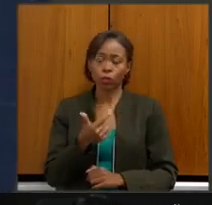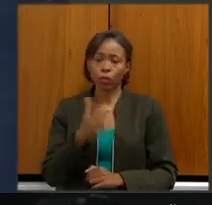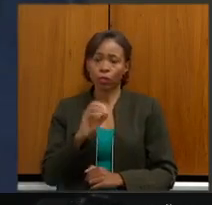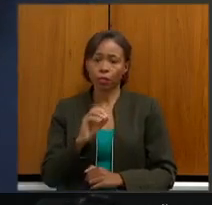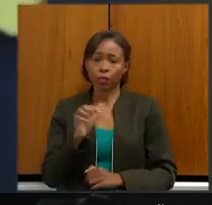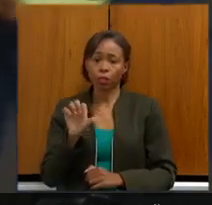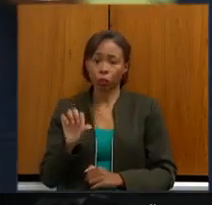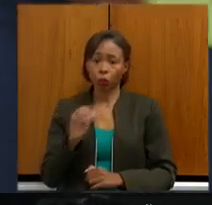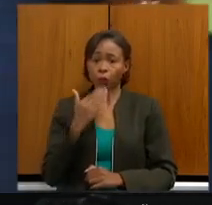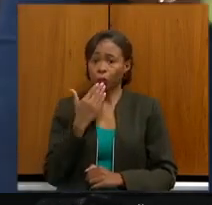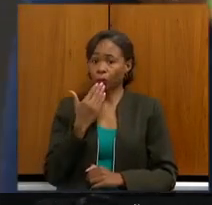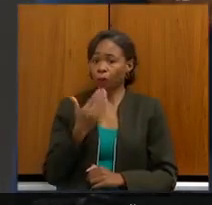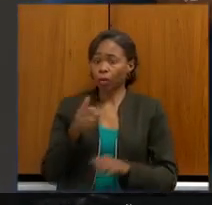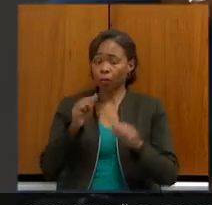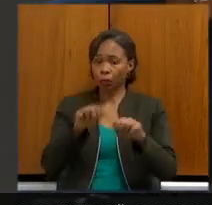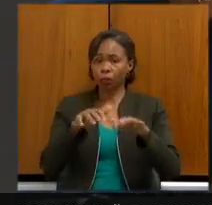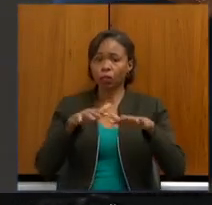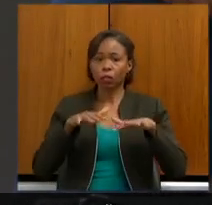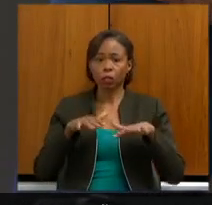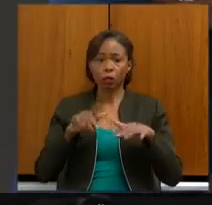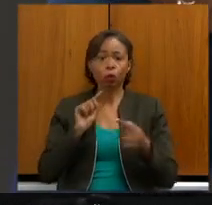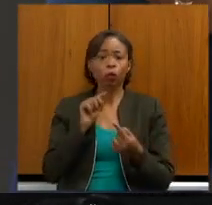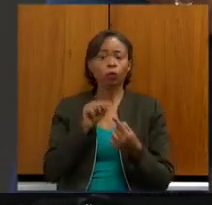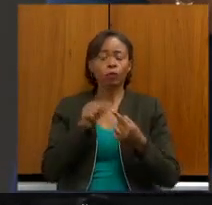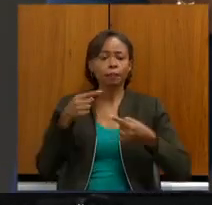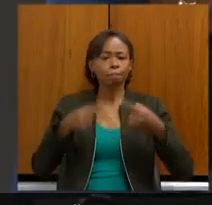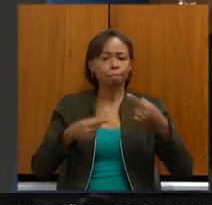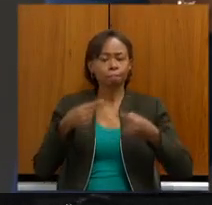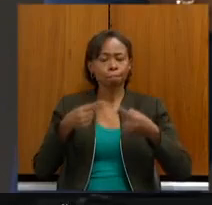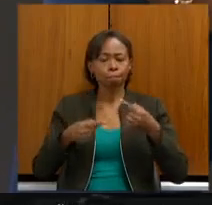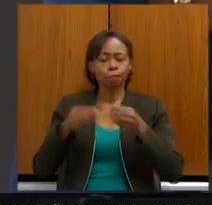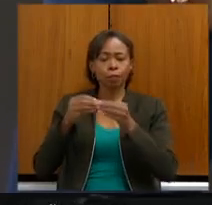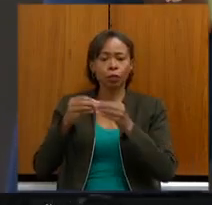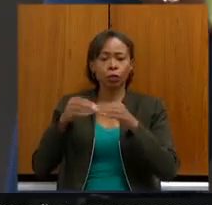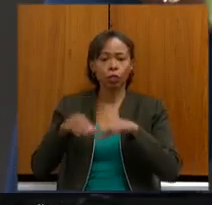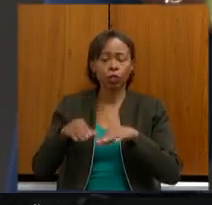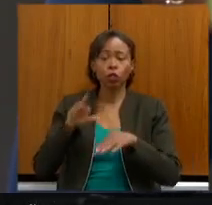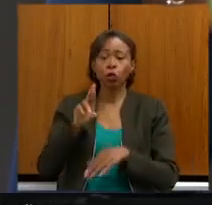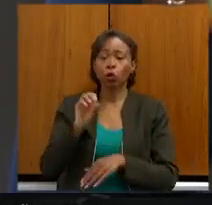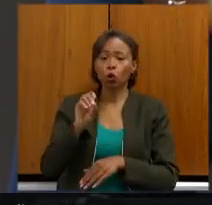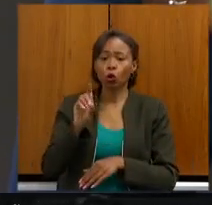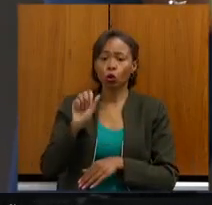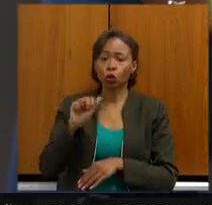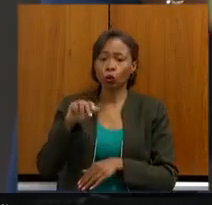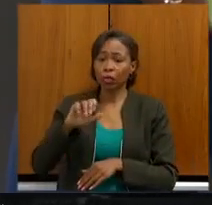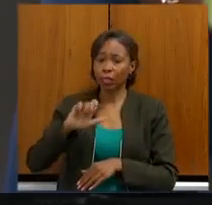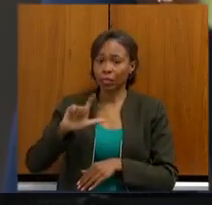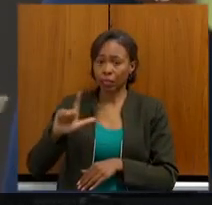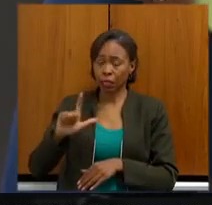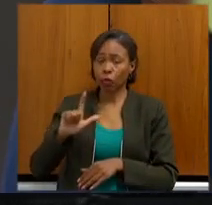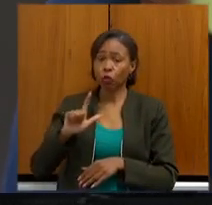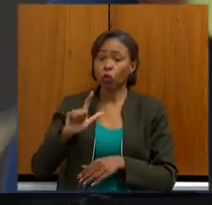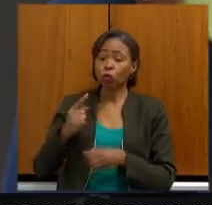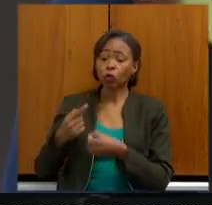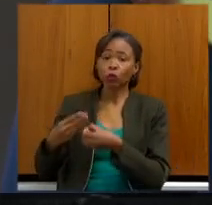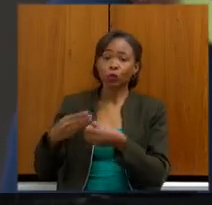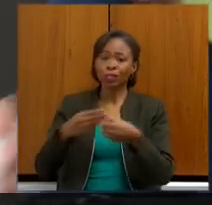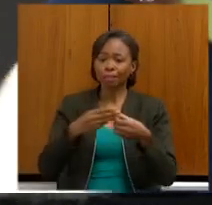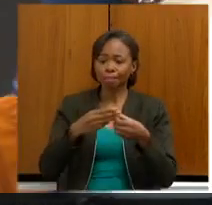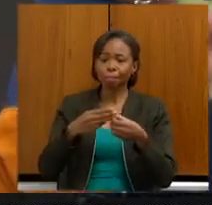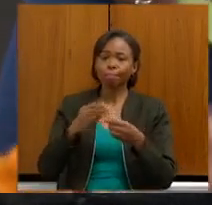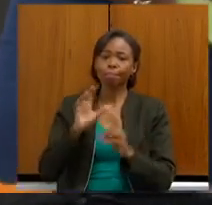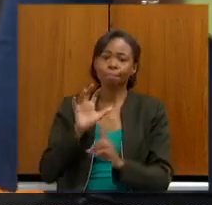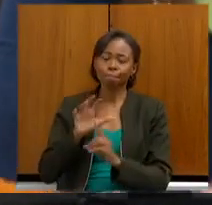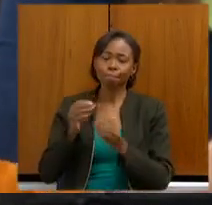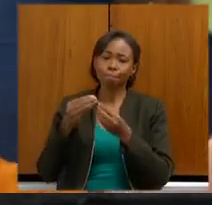realizada audiência pública para debater os impactos do Rodoanel nos 13 municípios afetados sob a ótica de direitos